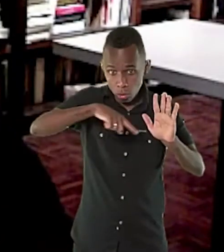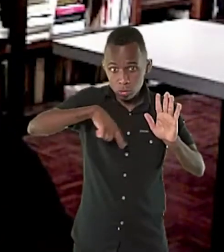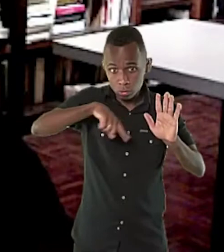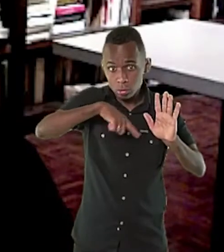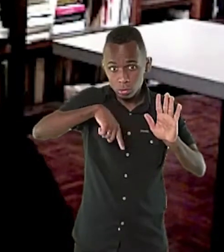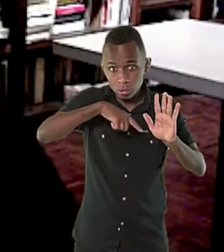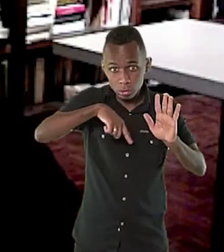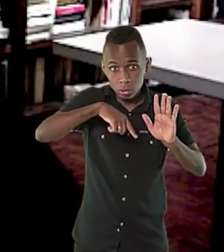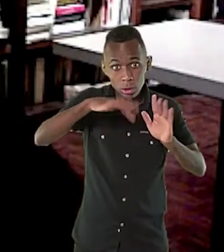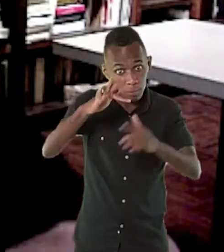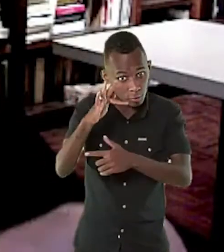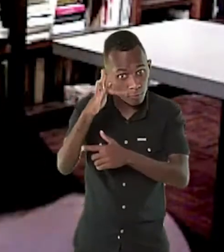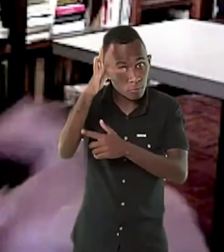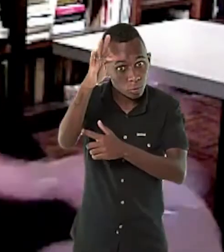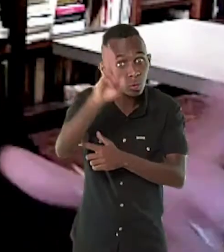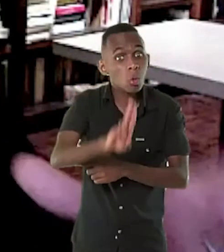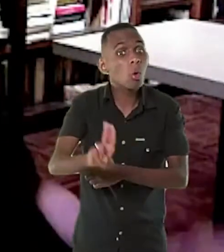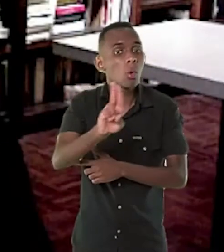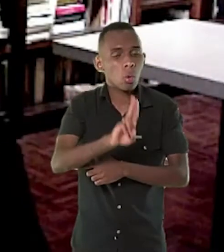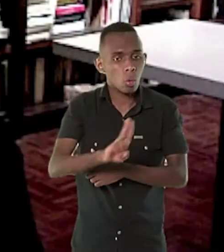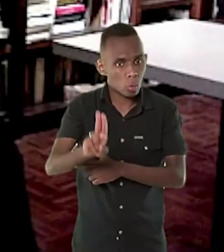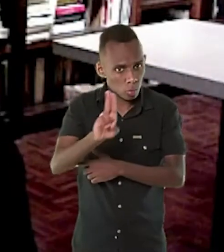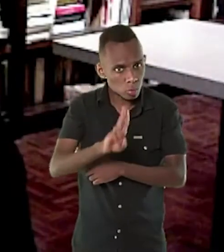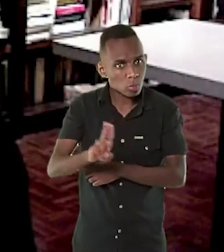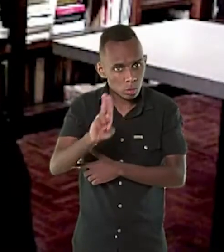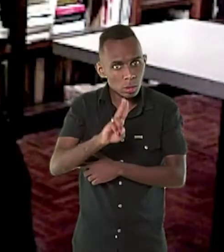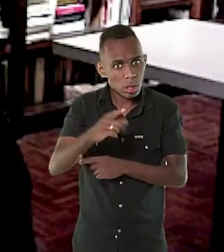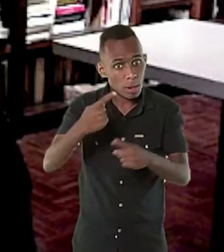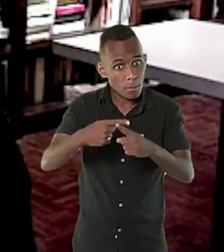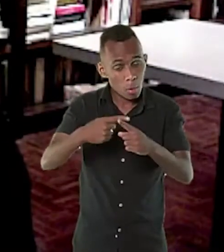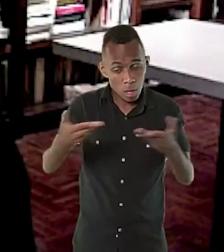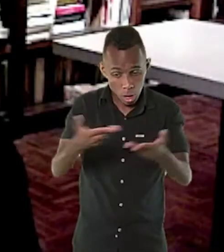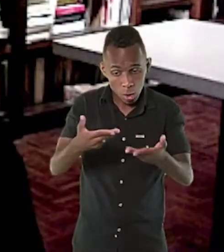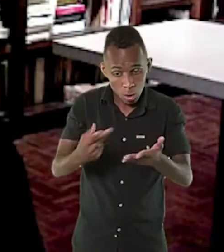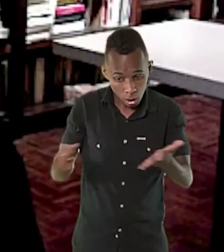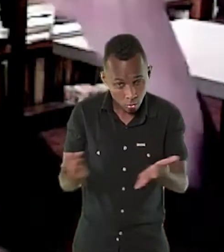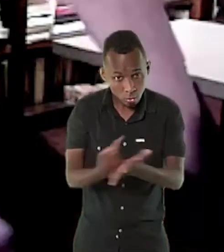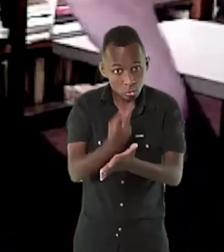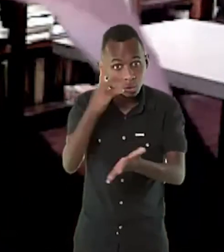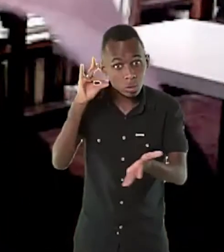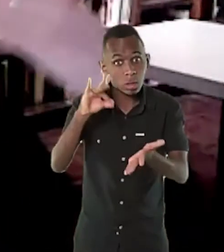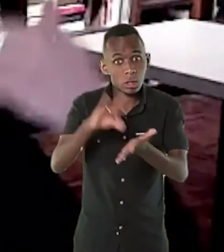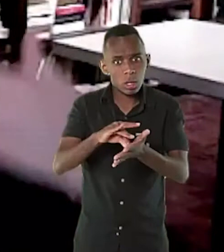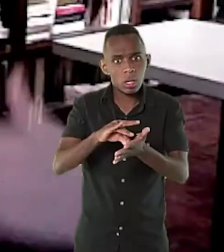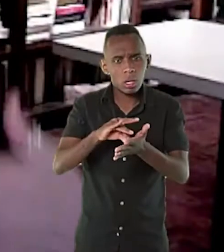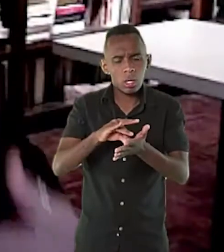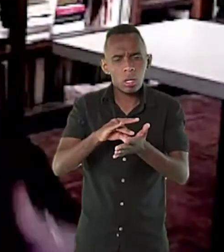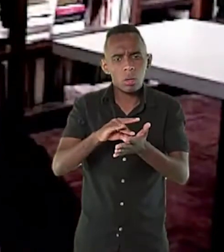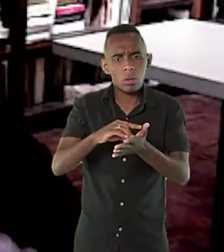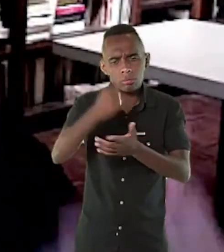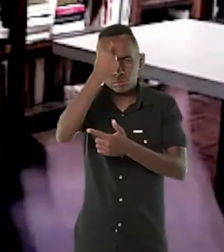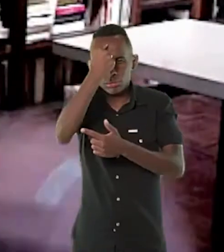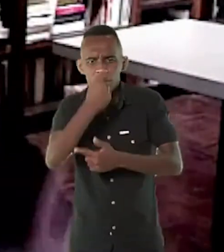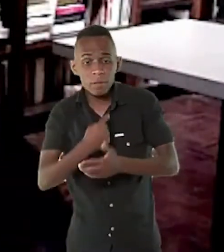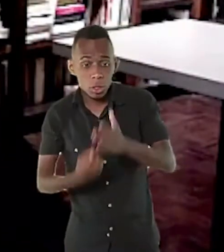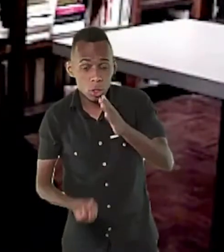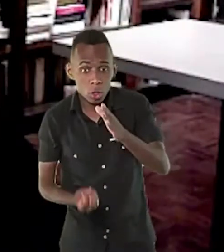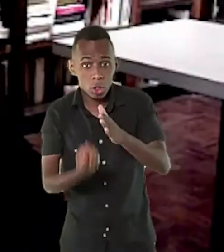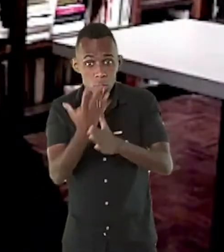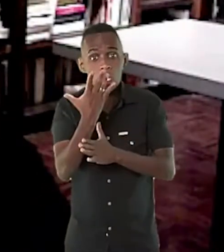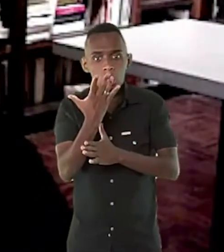nossa profilagem, essa maneira de se criar perfis do ponto de